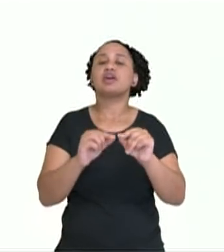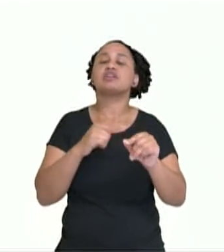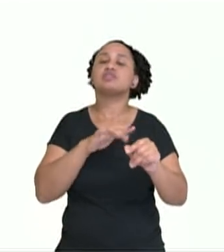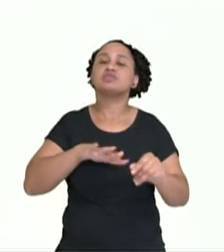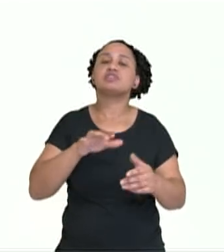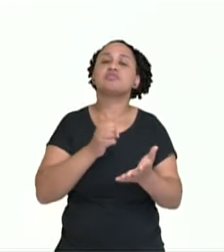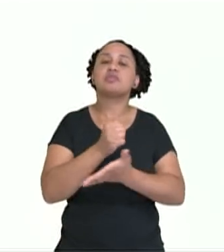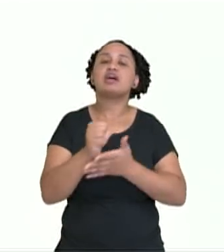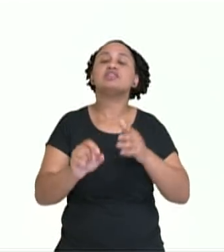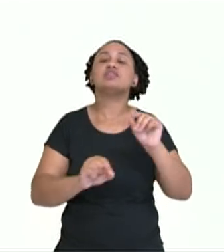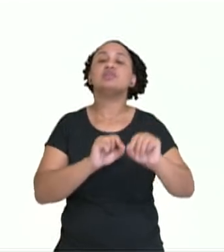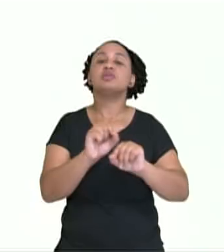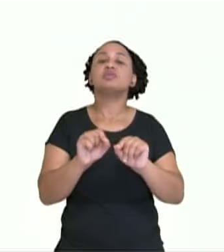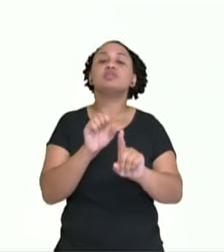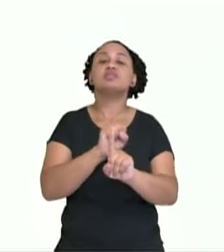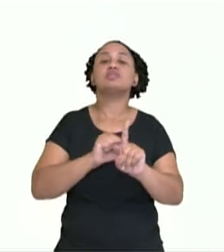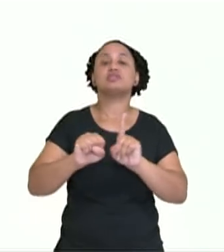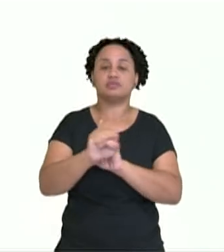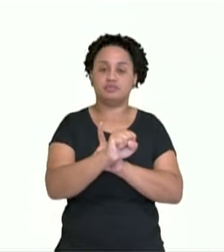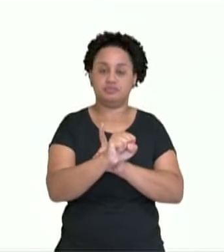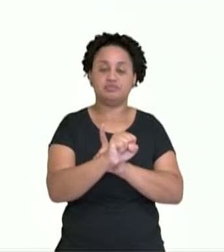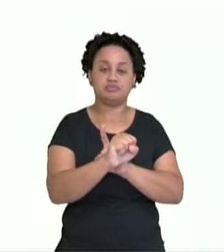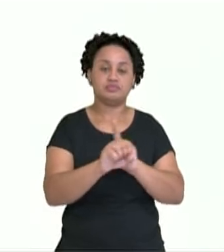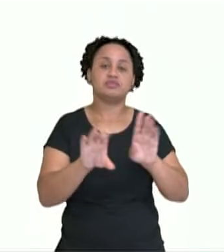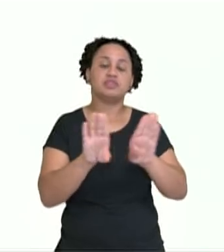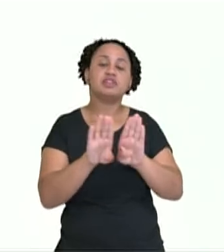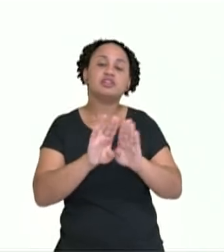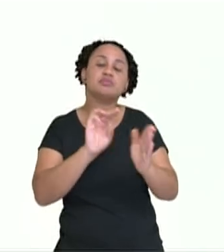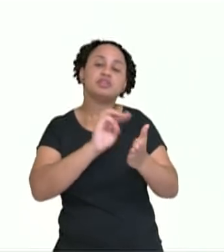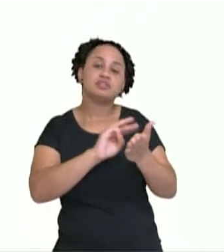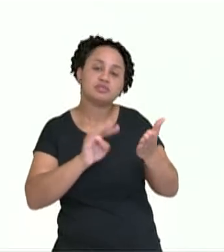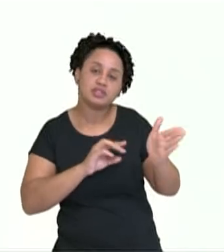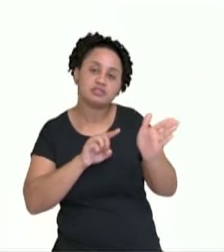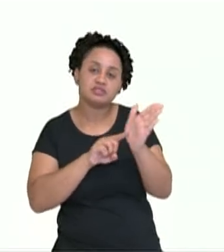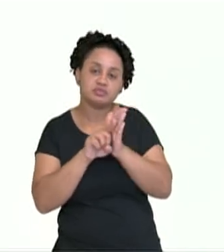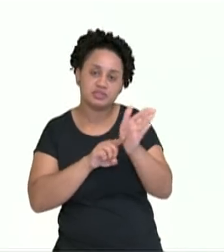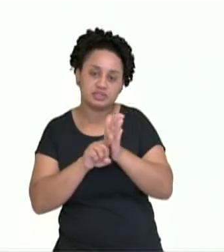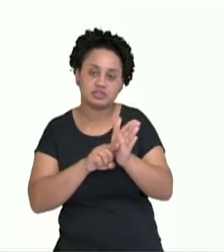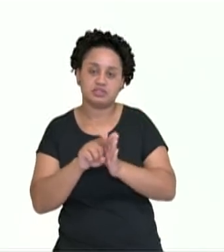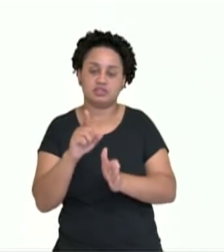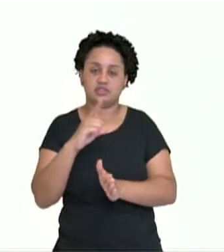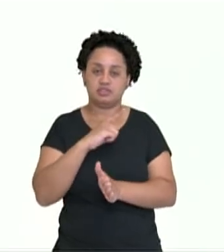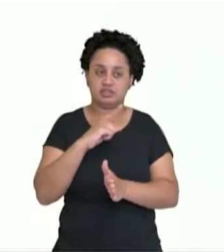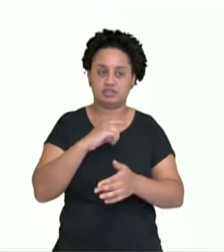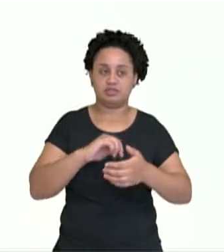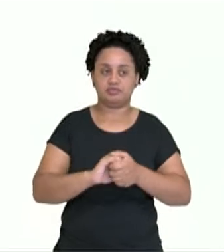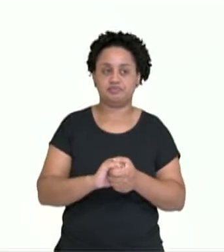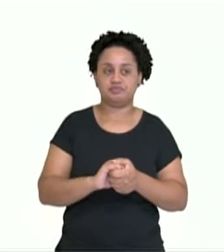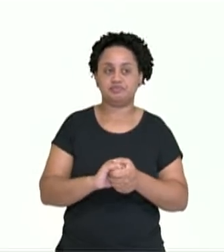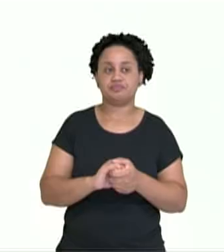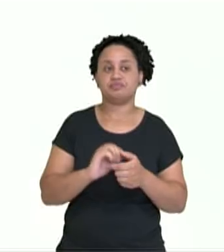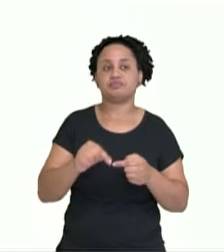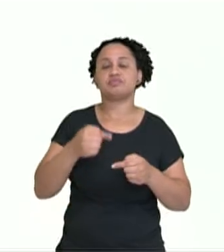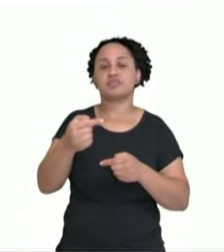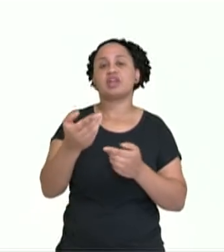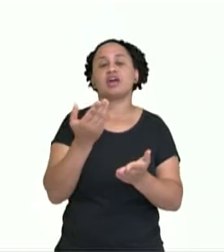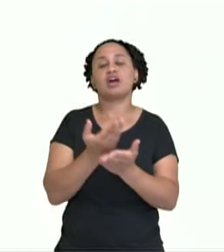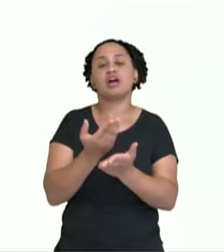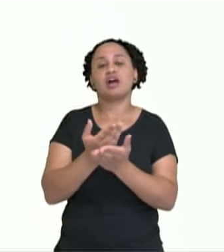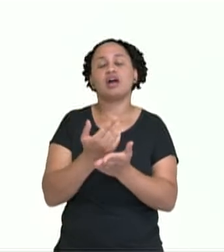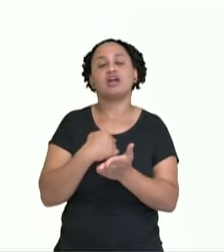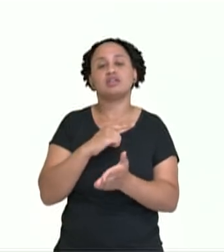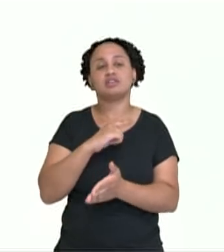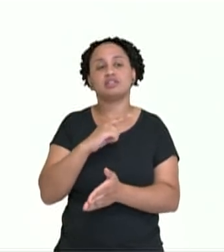básicas sobre o que é sociologia, bem como seus métodos de pesquisa. Na próxima aula, veremos